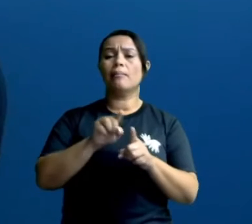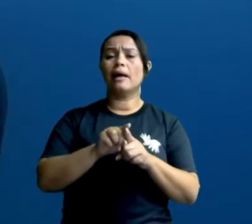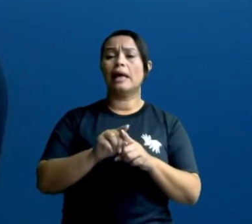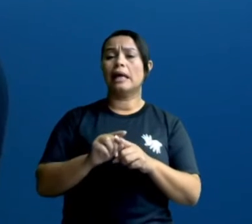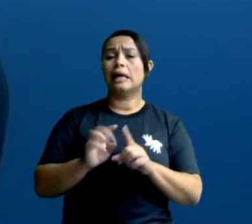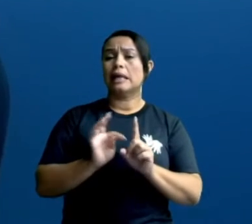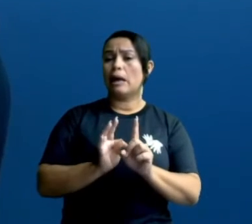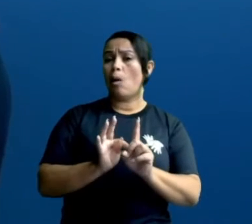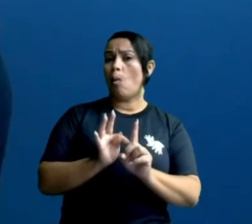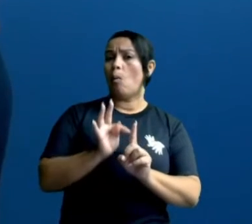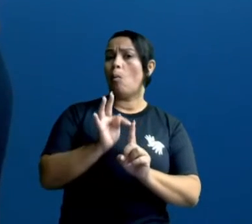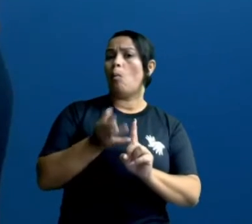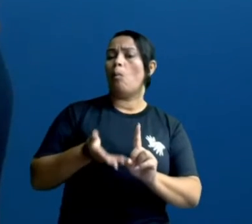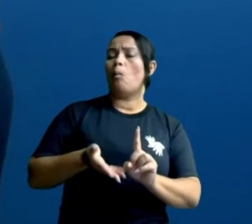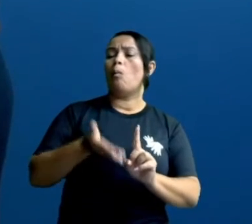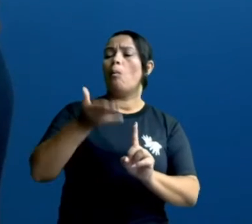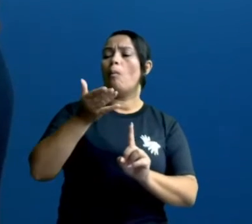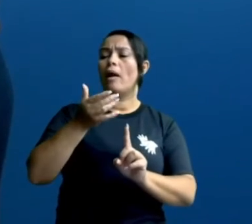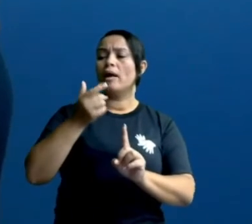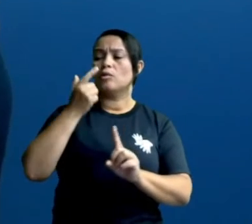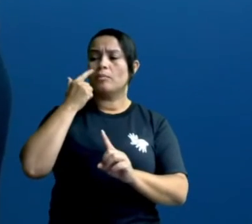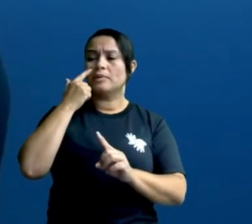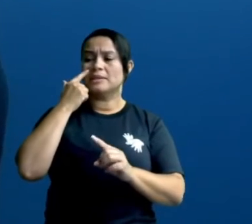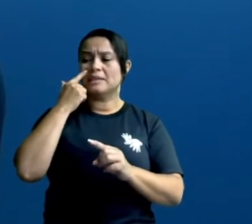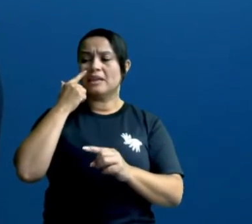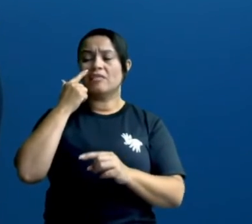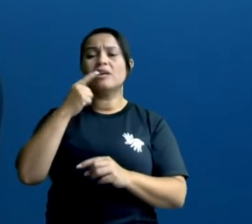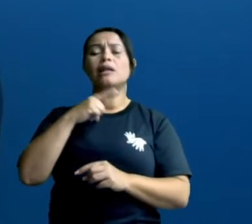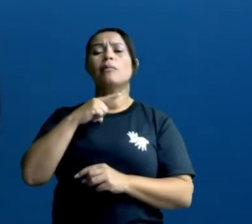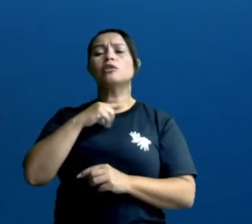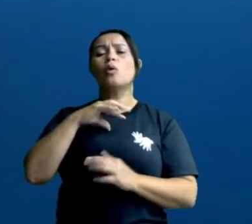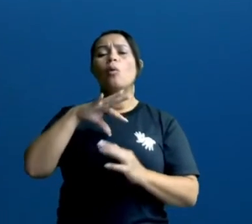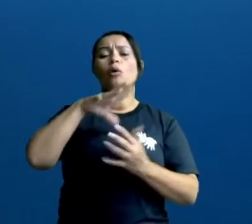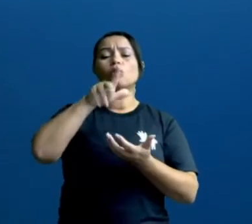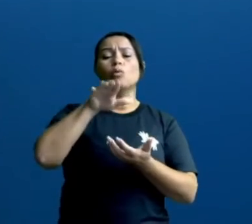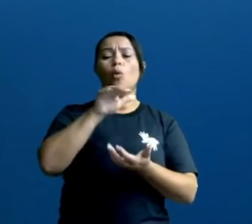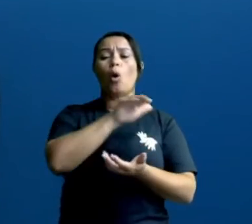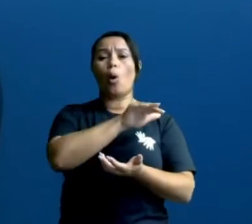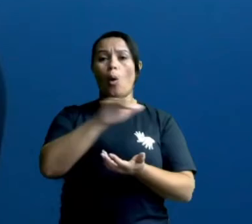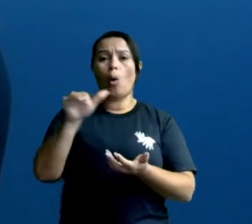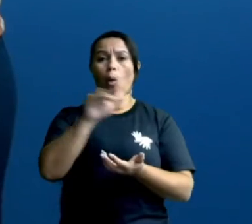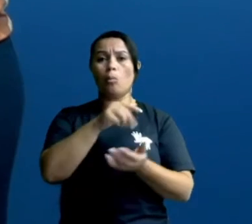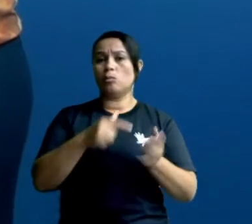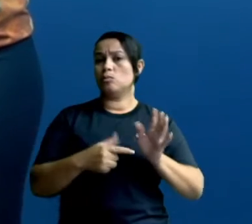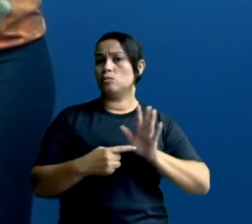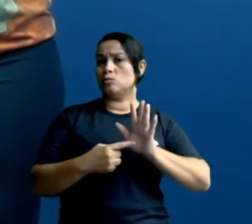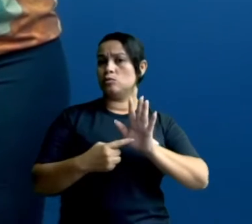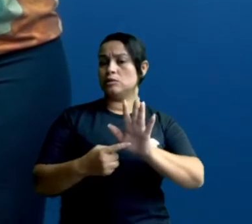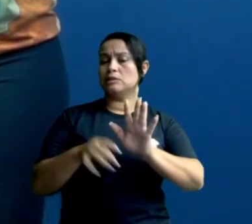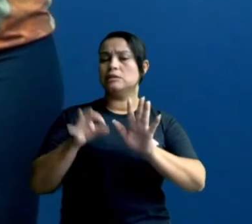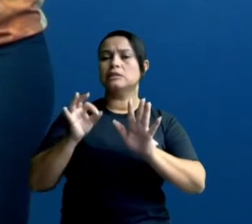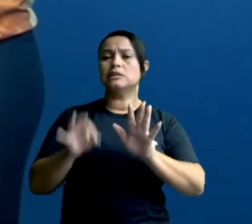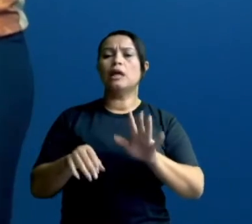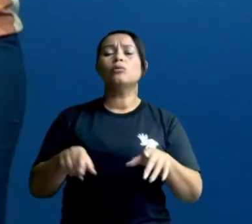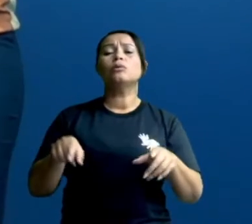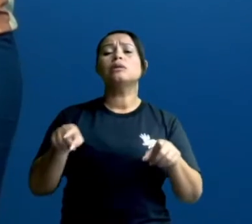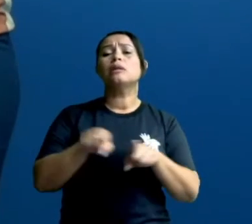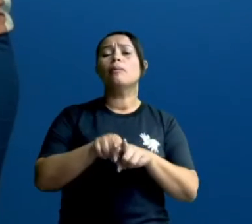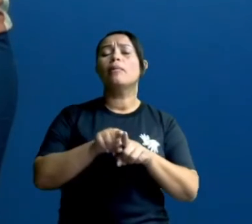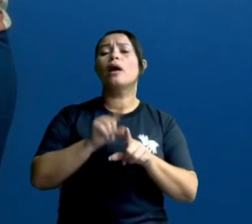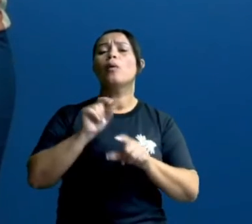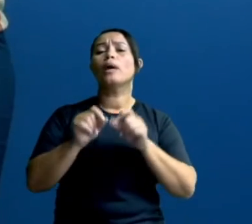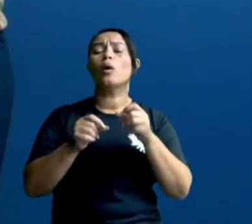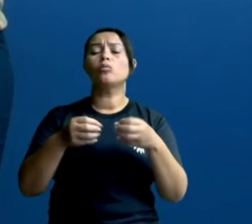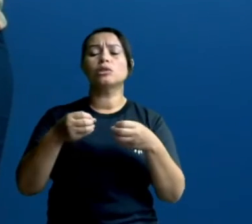elevadas temperaturas então ele tá lá a cozinha do nosso Globo naquele Globo que eu só mostrei para você está certo e